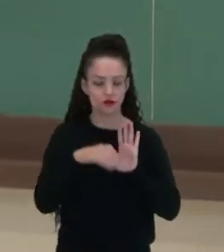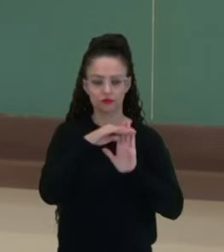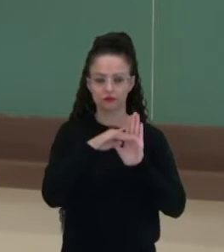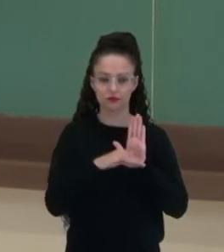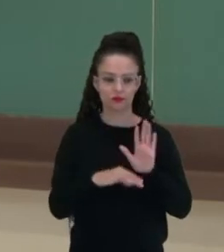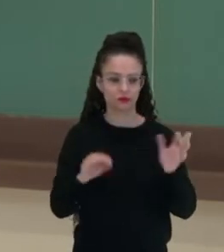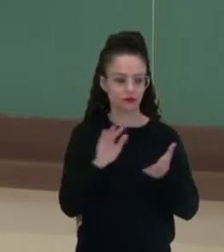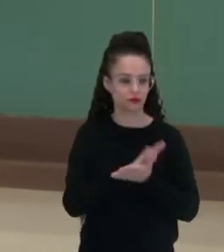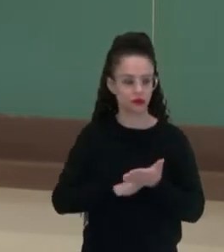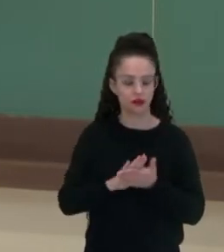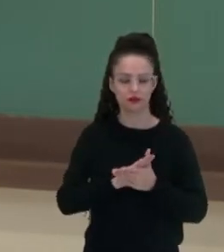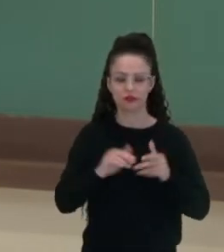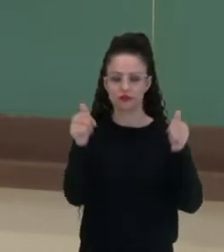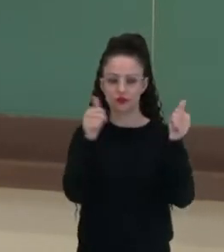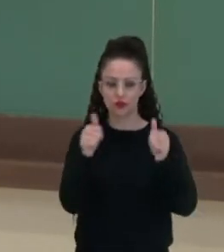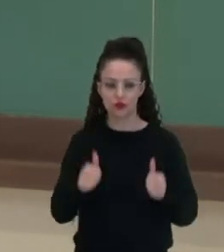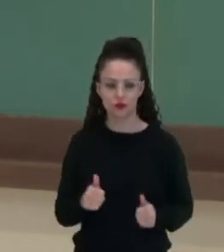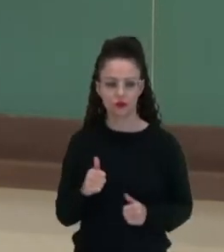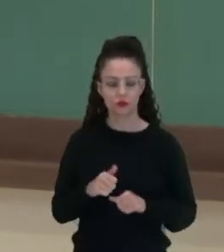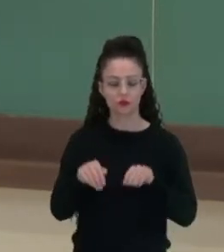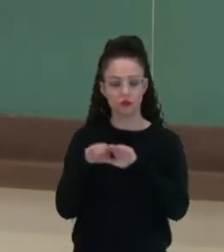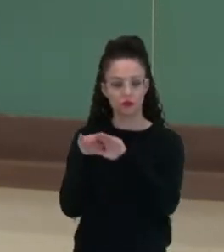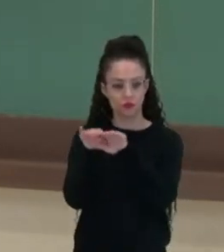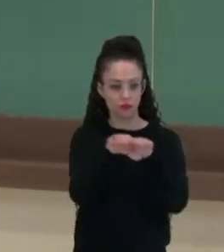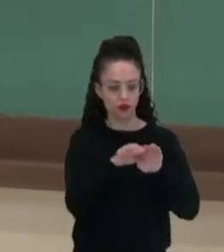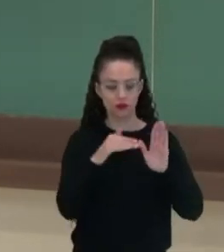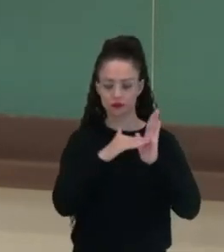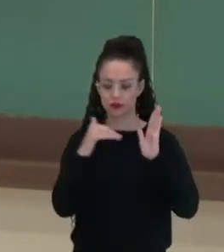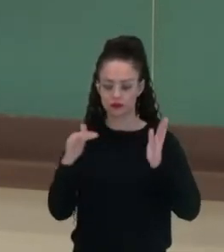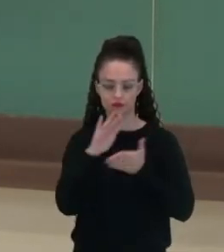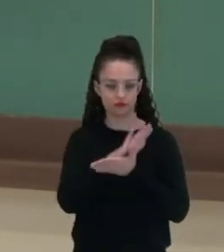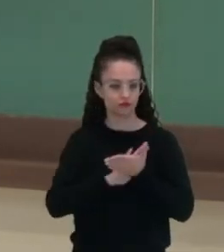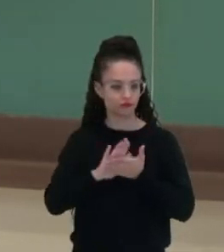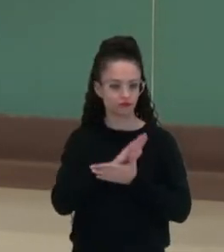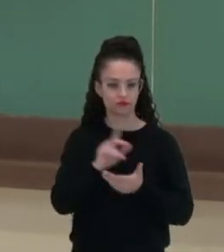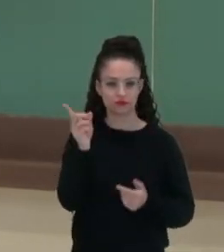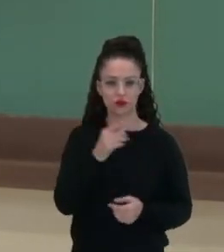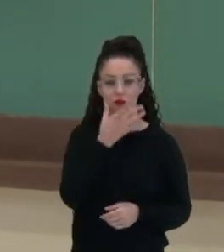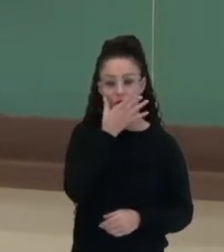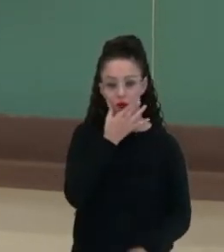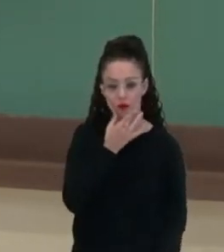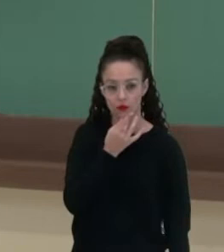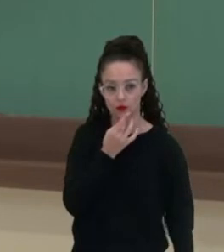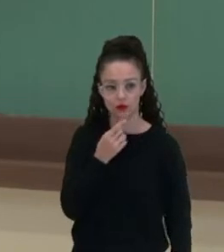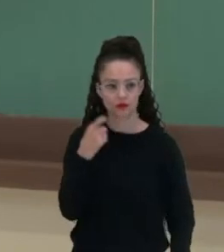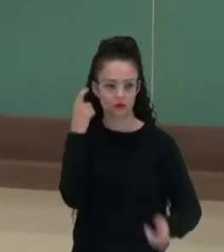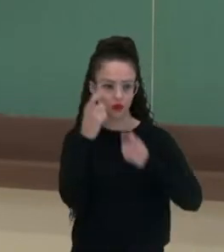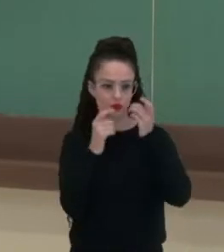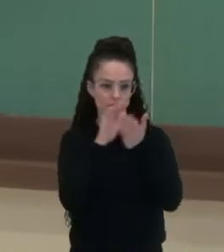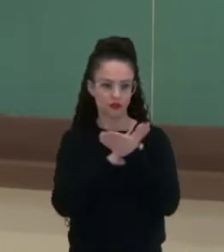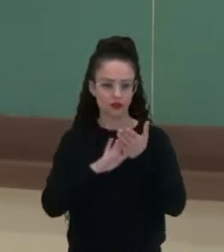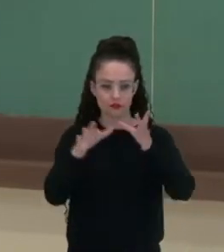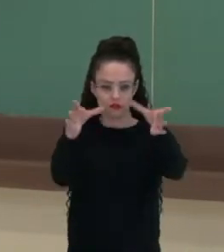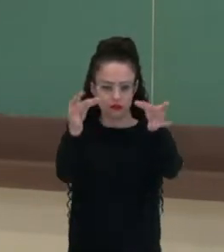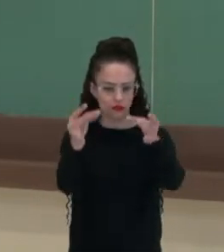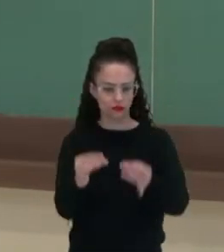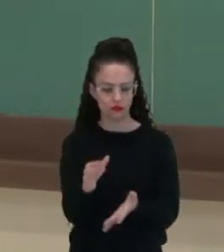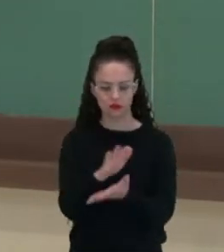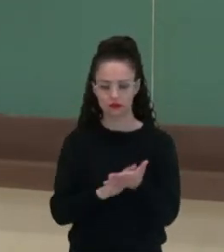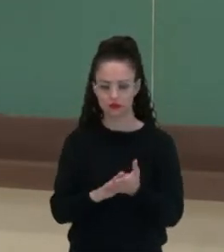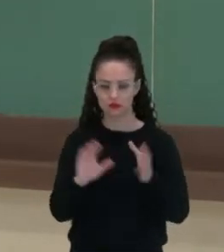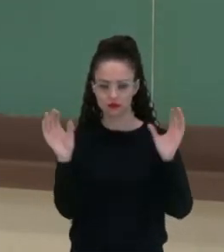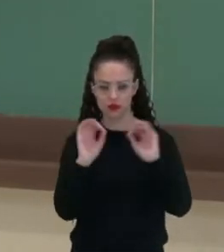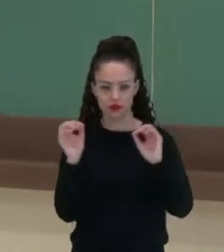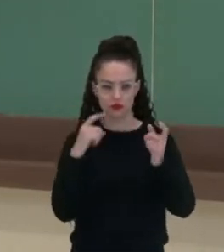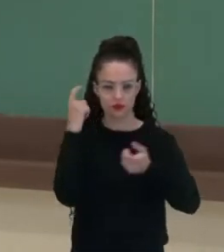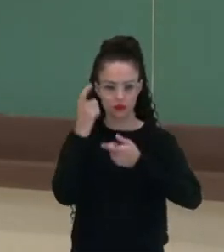de formas, né, regras de padrões estéticos, não. Ó, né, o rosto, sem preocupação em criar detalhes, né,